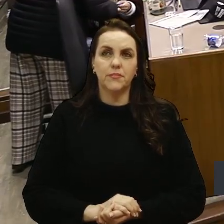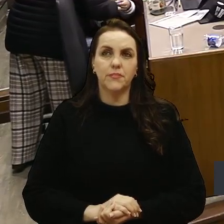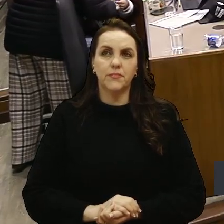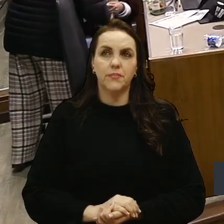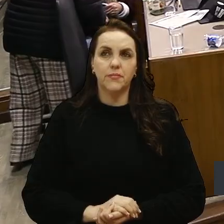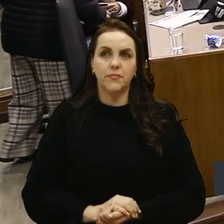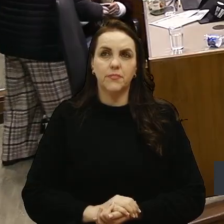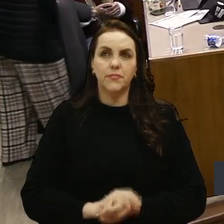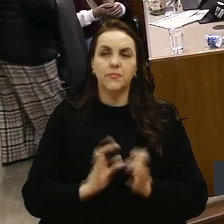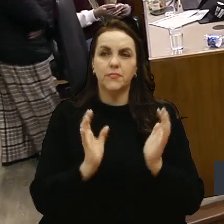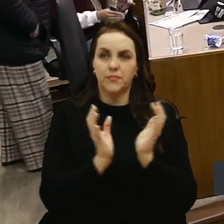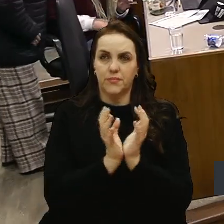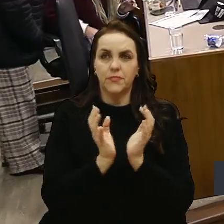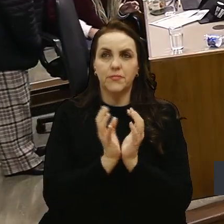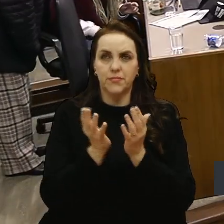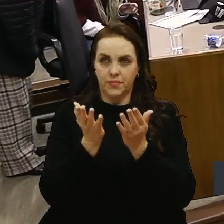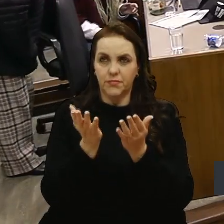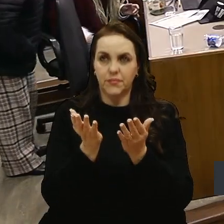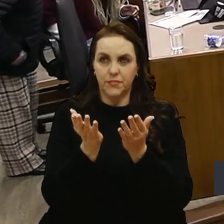Meu colega